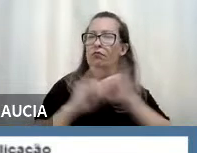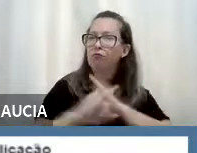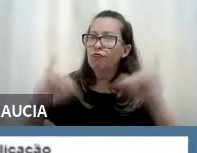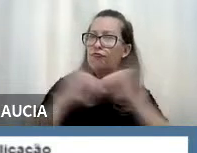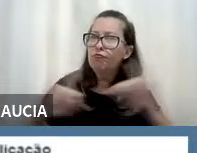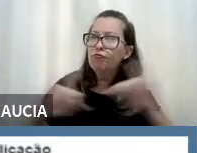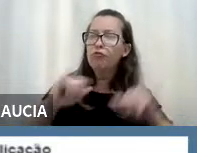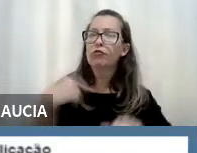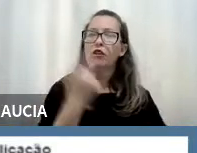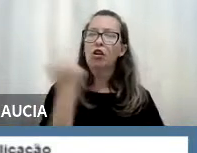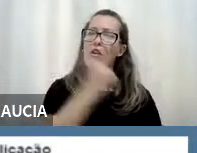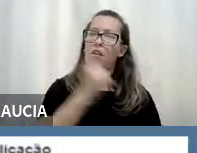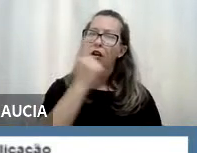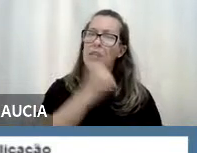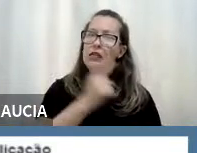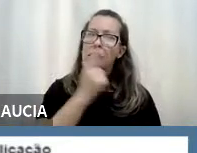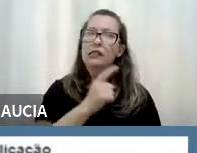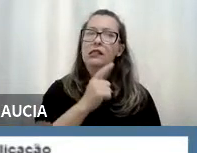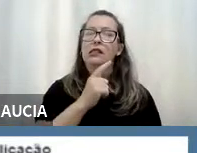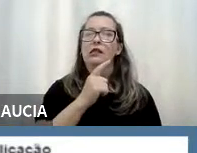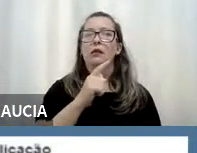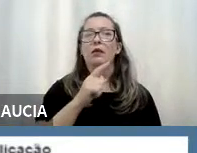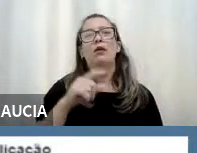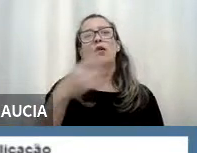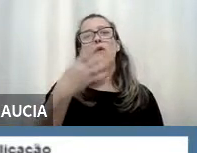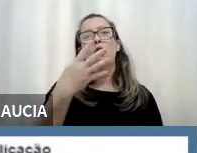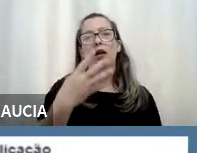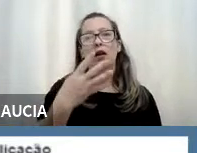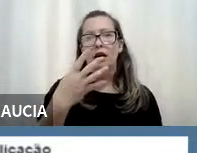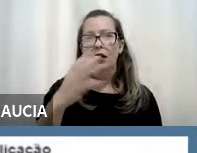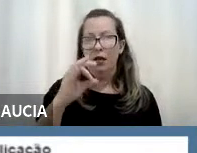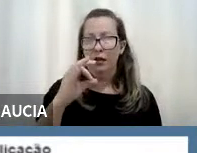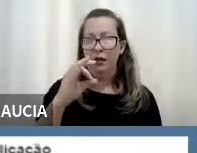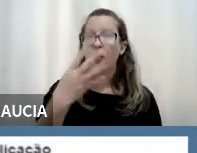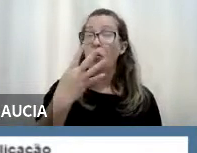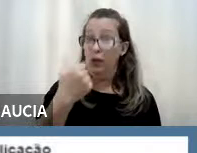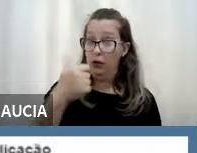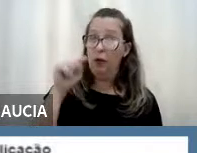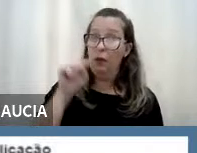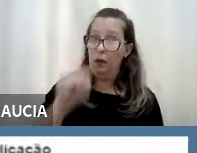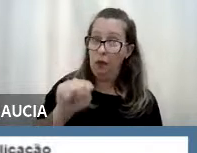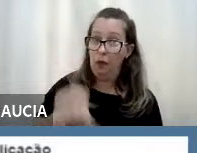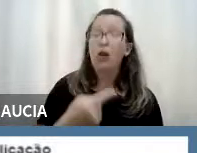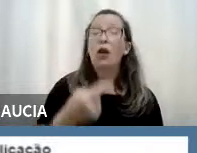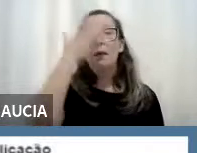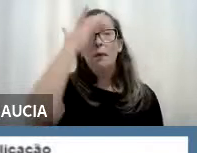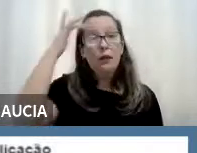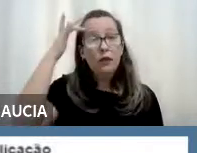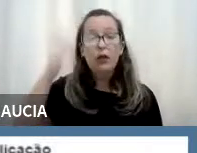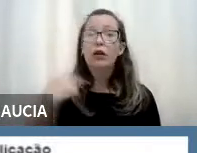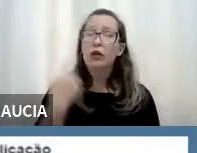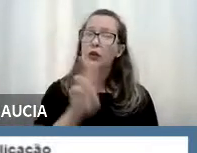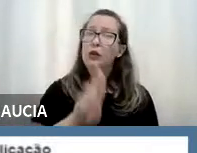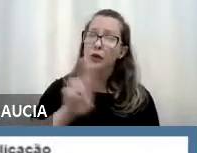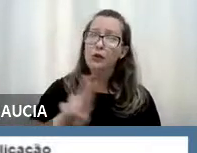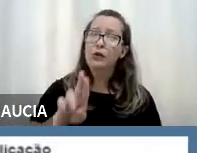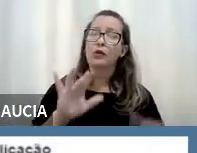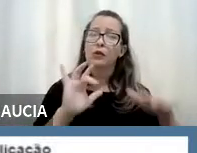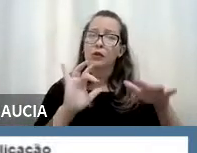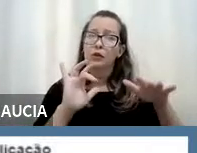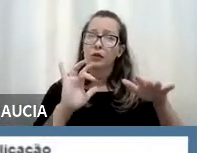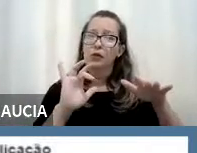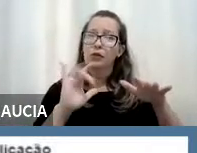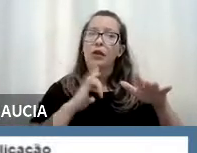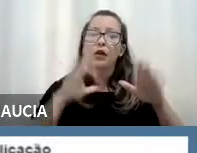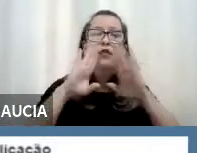de pessoas e é um formato que a gente usou, esse formato a gente usou tanto no Facebook quanto no